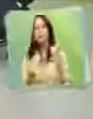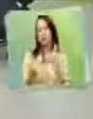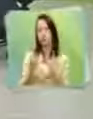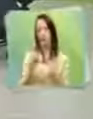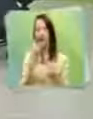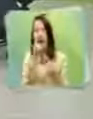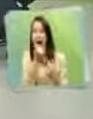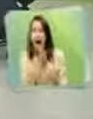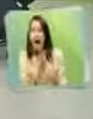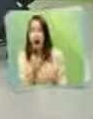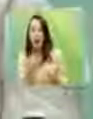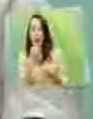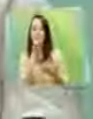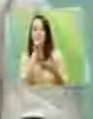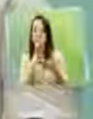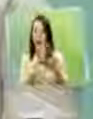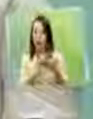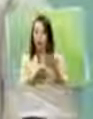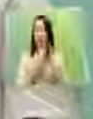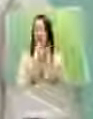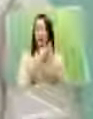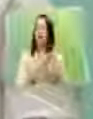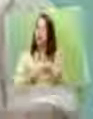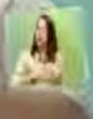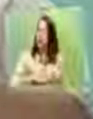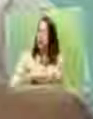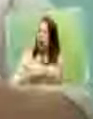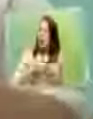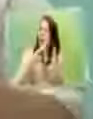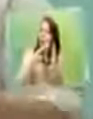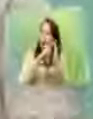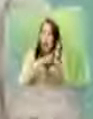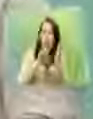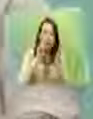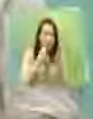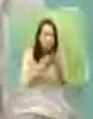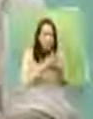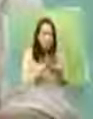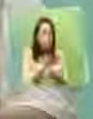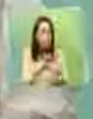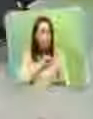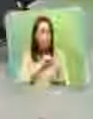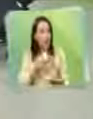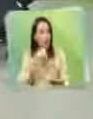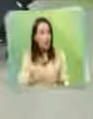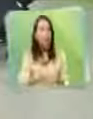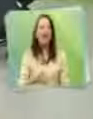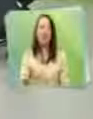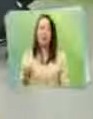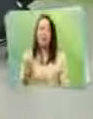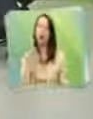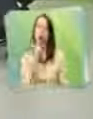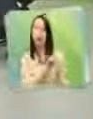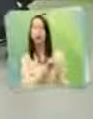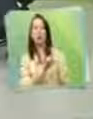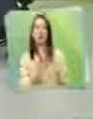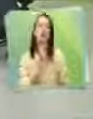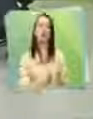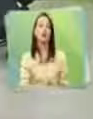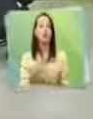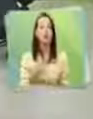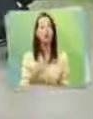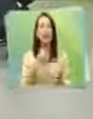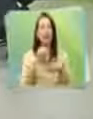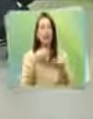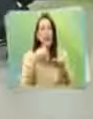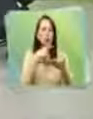algumas questões, se você conseguir ler o texto com calma e conseguir interpretar bem, prestar você consegue responder. Prestar atenção nos detalhes. Teve